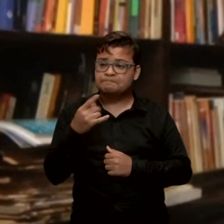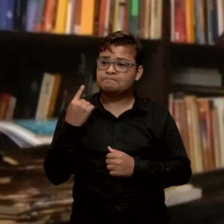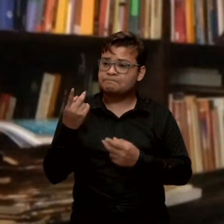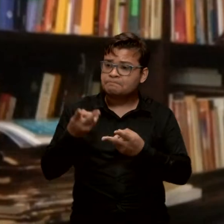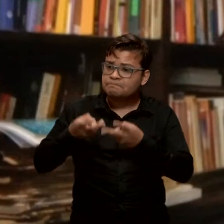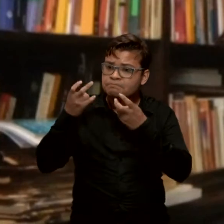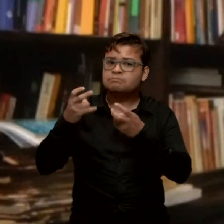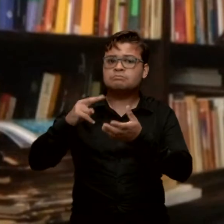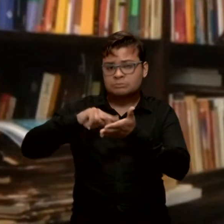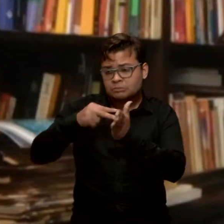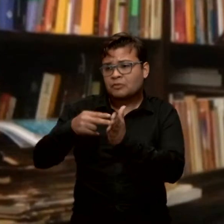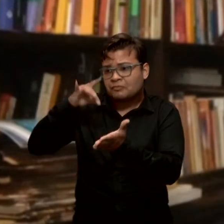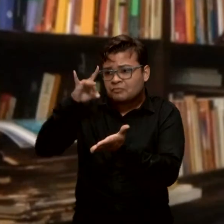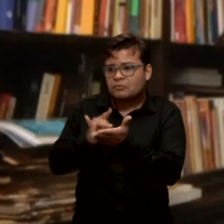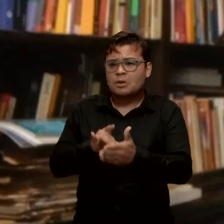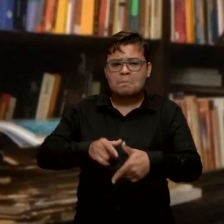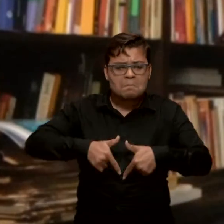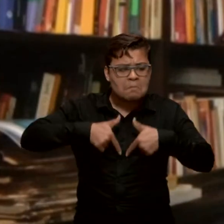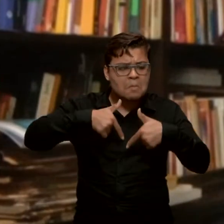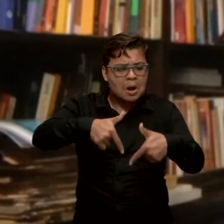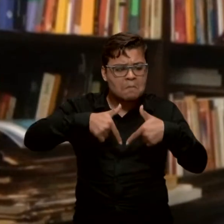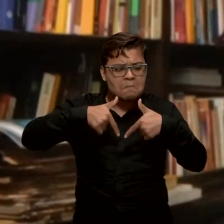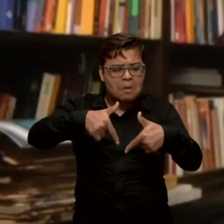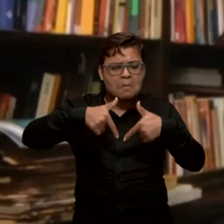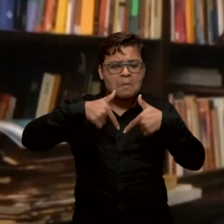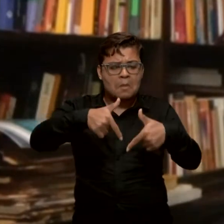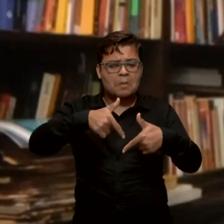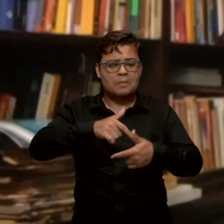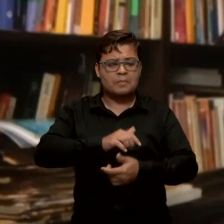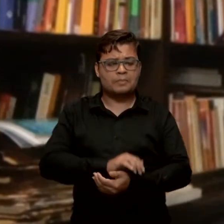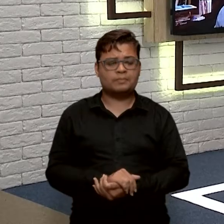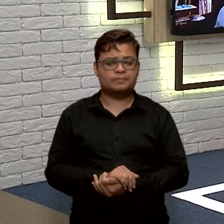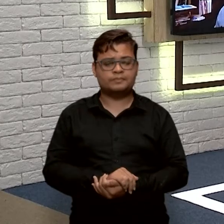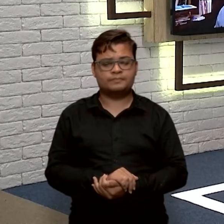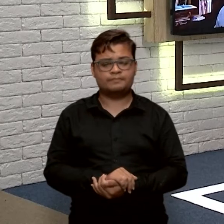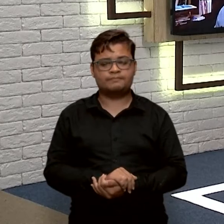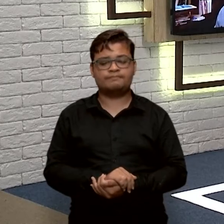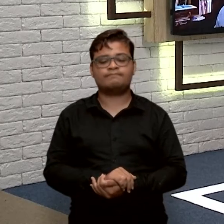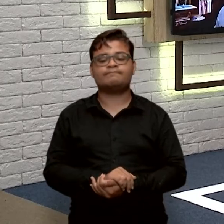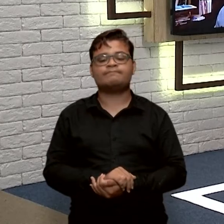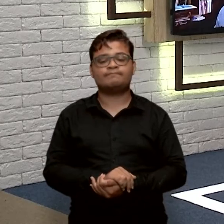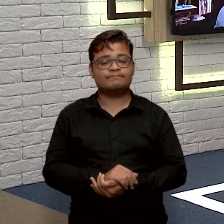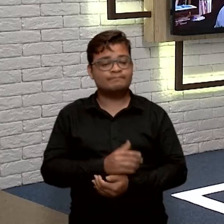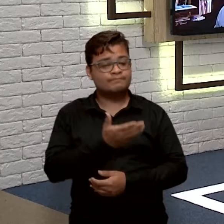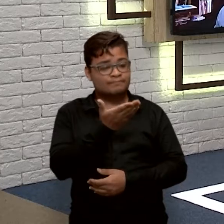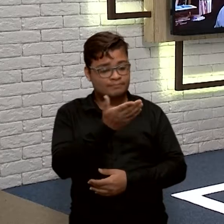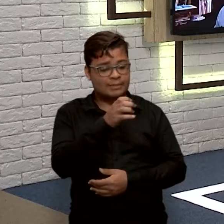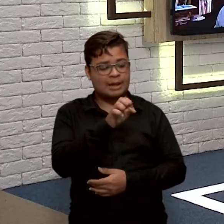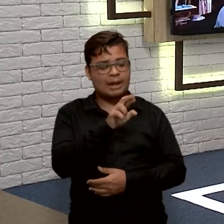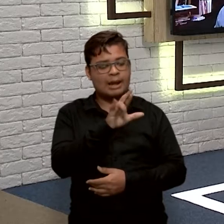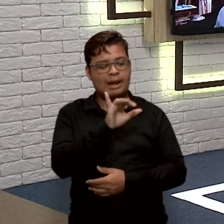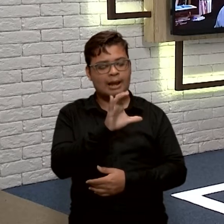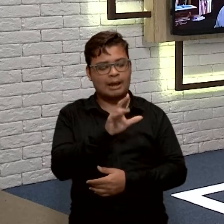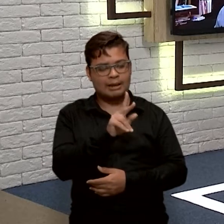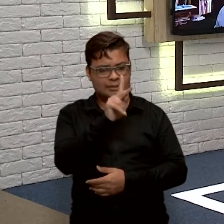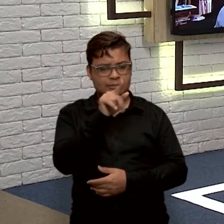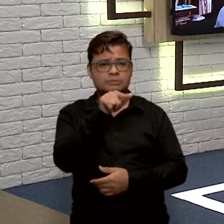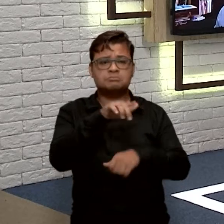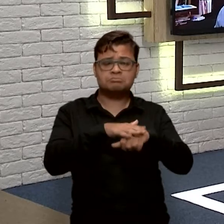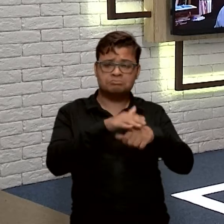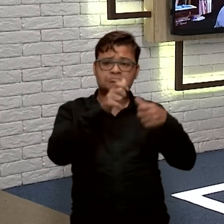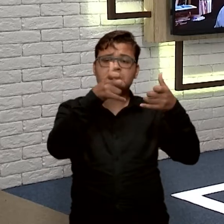de resistência nessa produção artístico-cultural. Quero te ouvir sobre isso também, Eric, a resistência nas letras